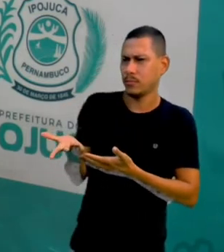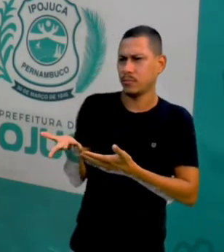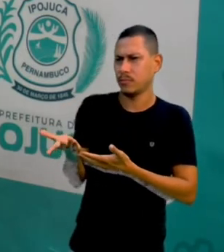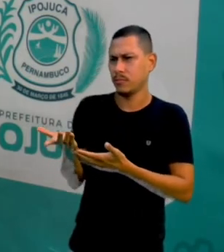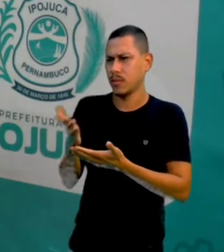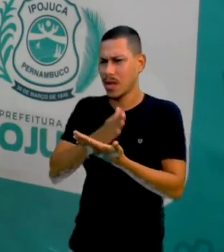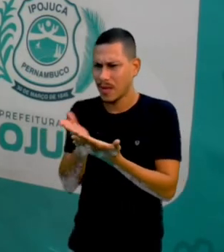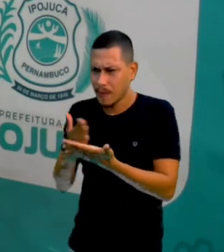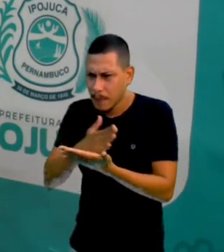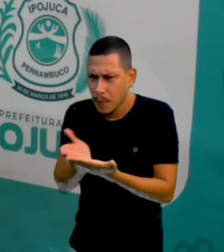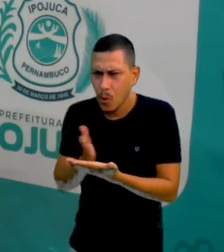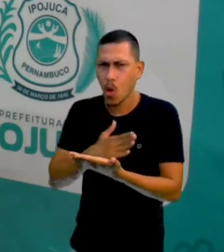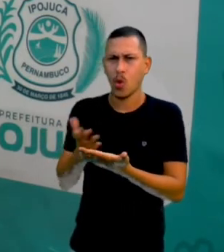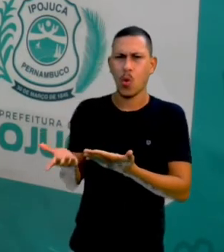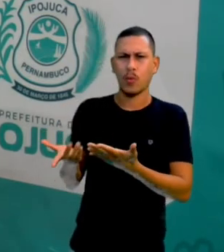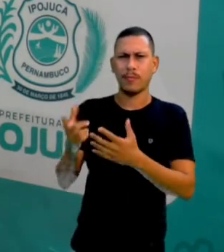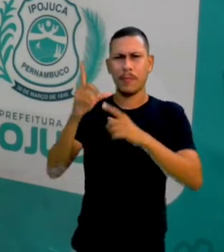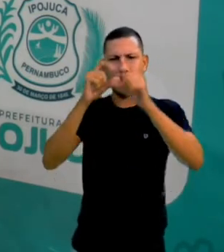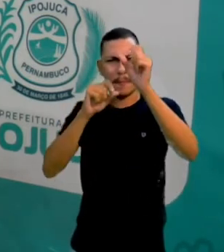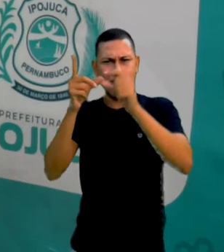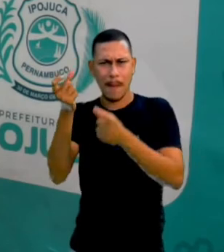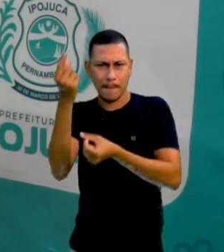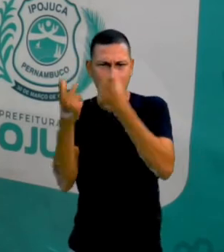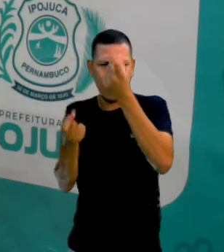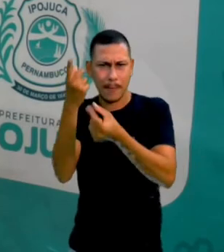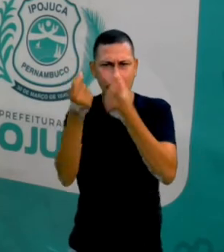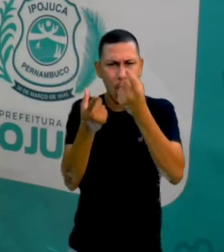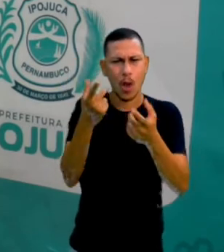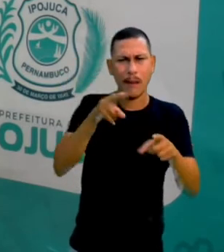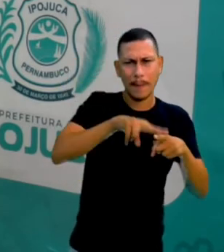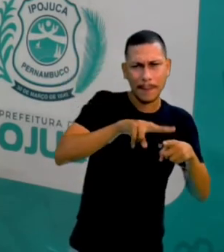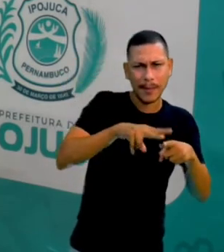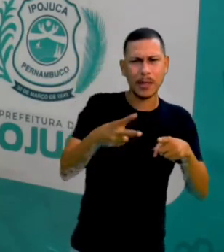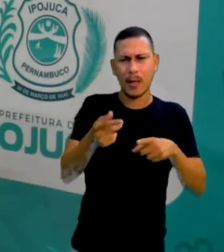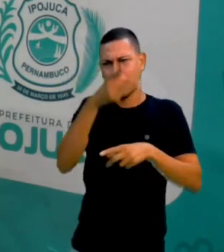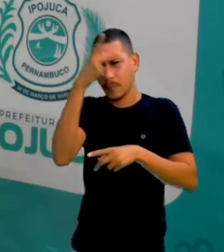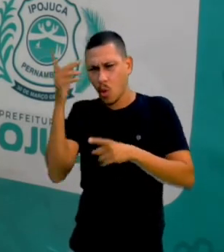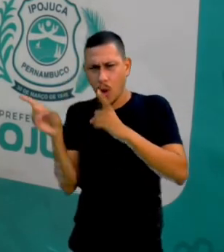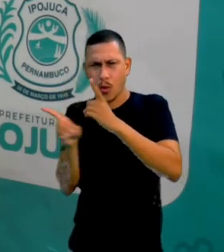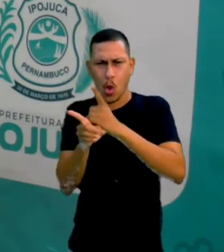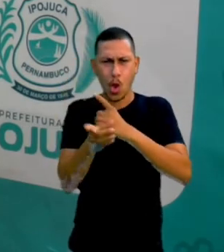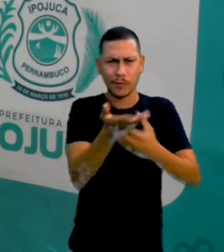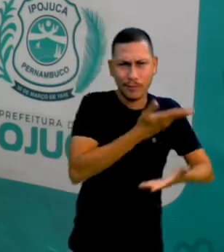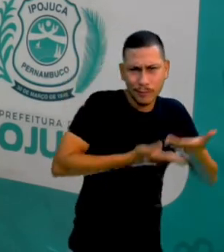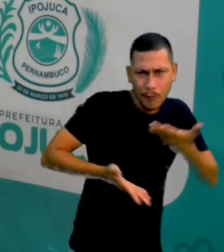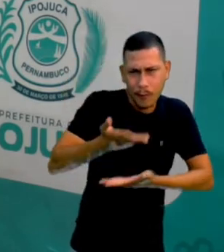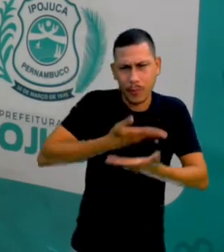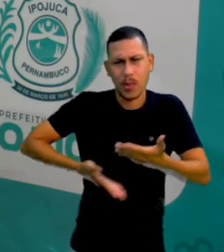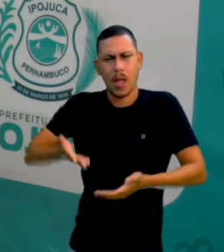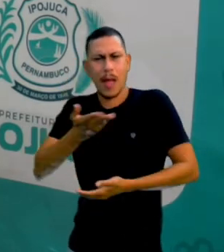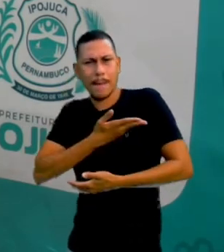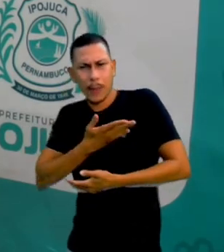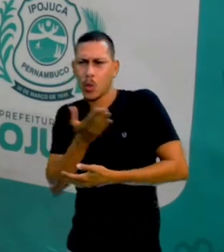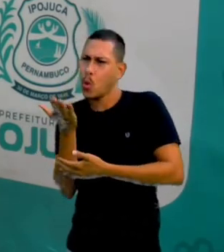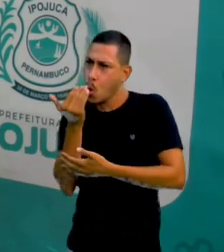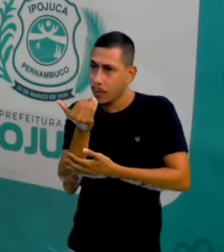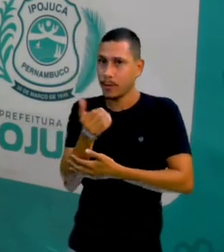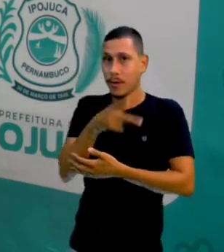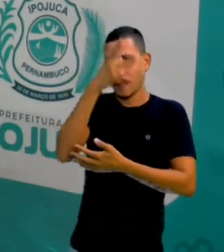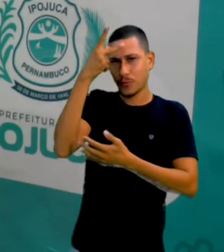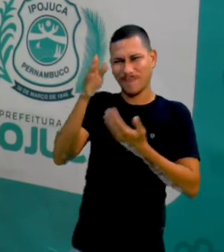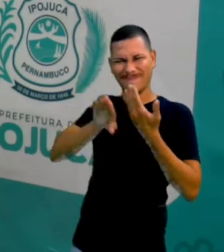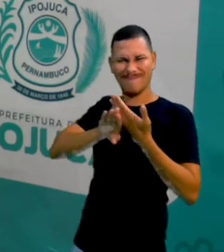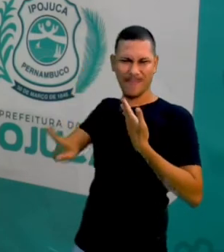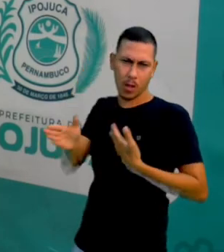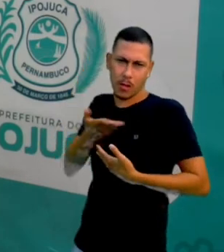come uma salada, a gente come uma pizza. Então, a gente sempre tá ali no encontro, principalmente os colegas, os amigos, seja do